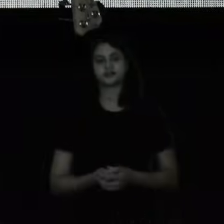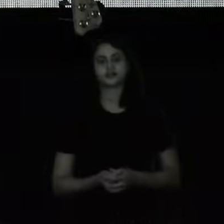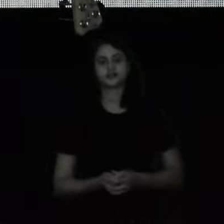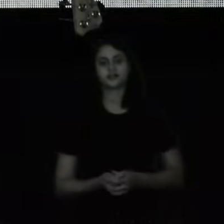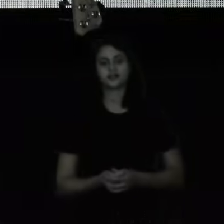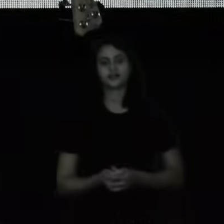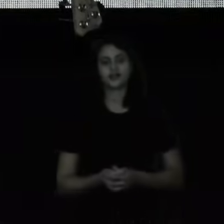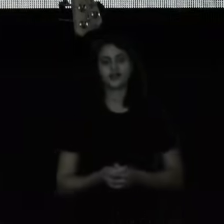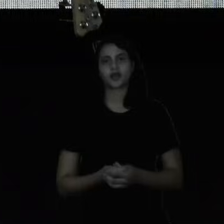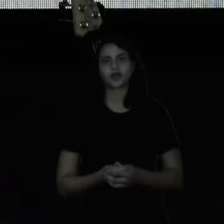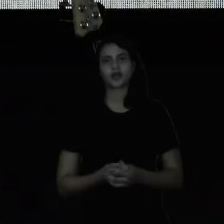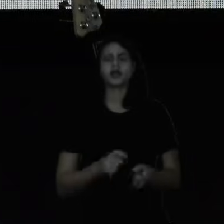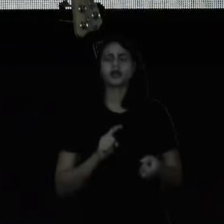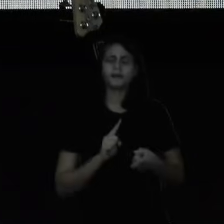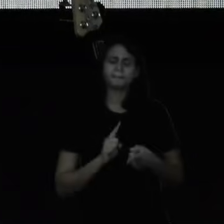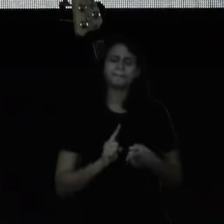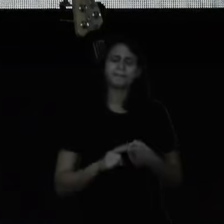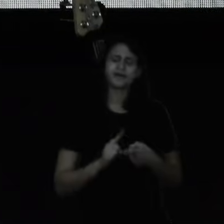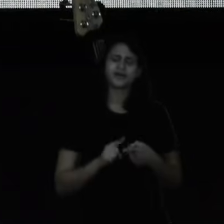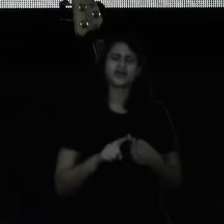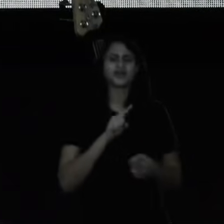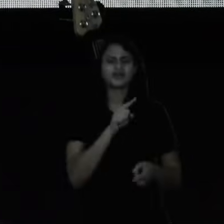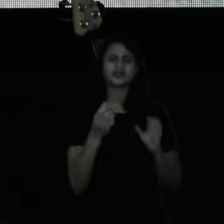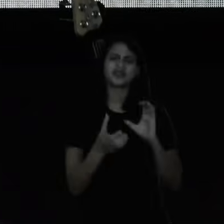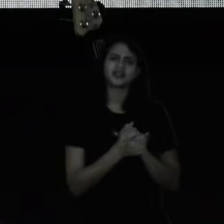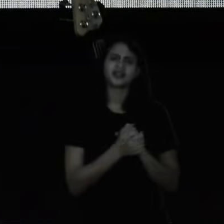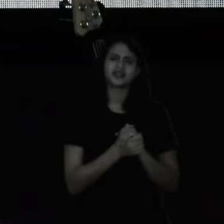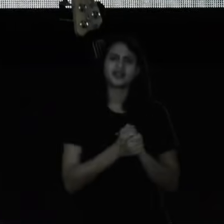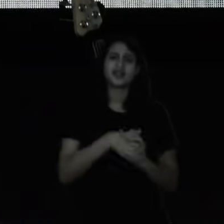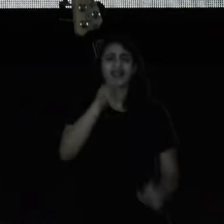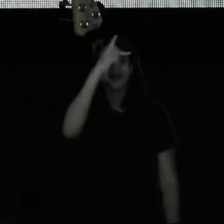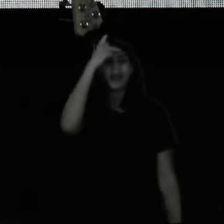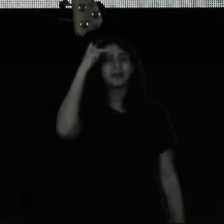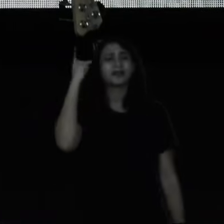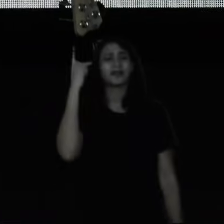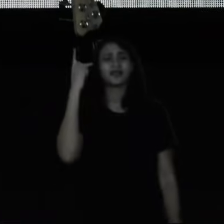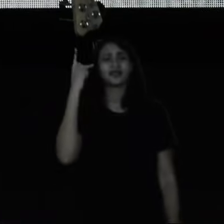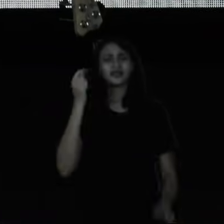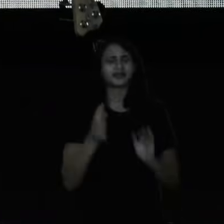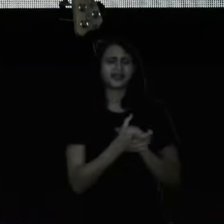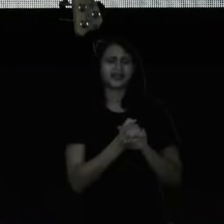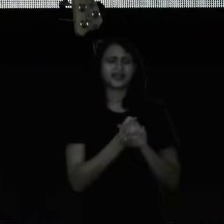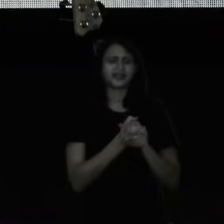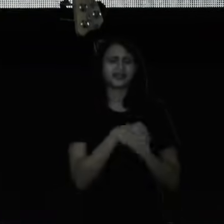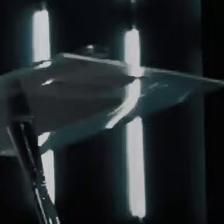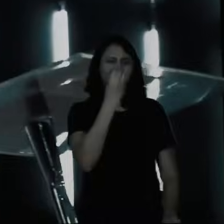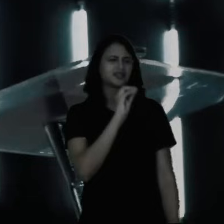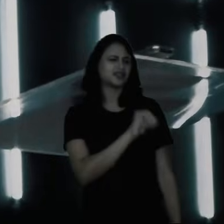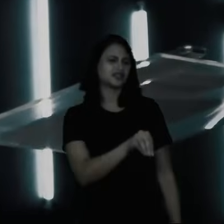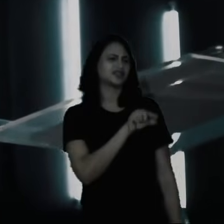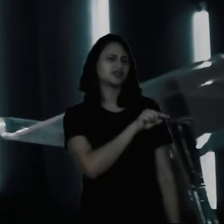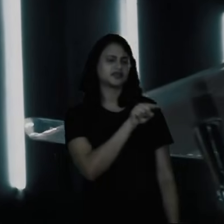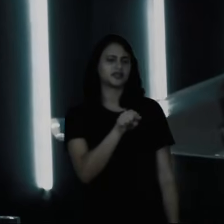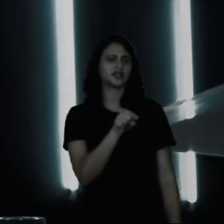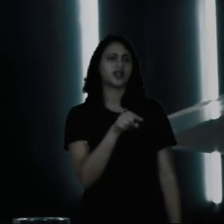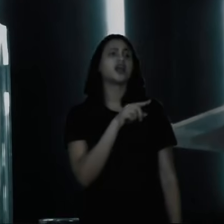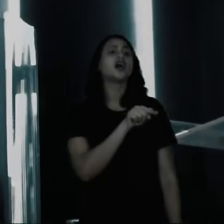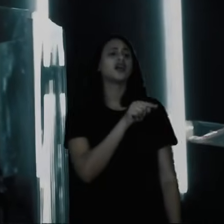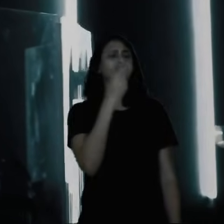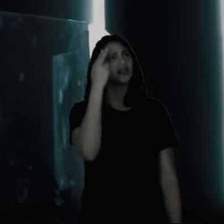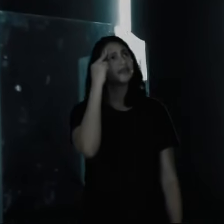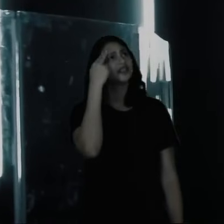Porque você casou, infelizmente, a pessoa com quem você casou te rejeitou. E aí você pensa assim: